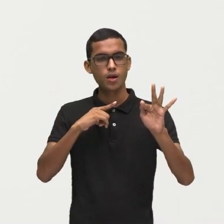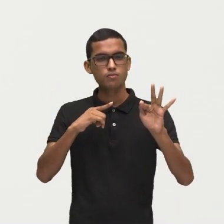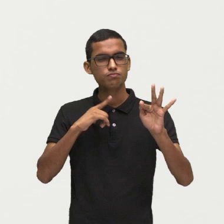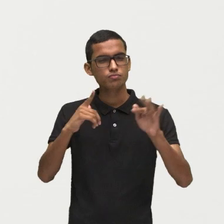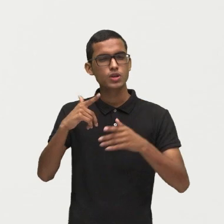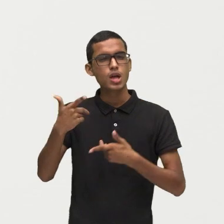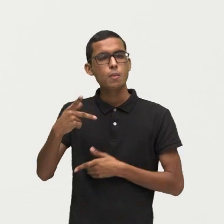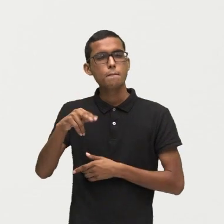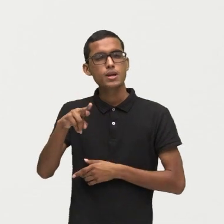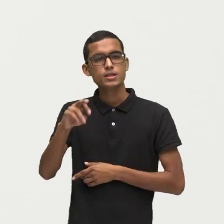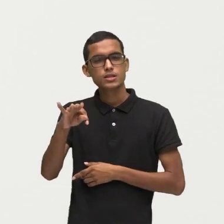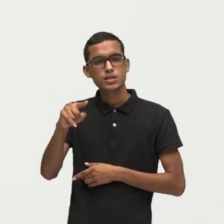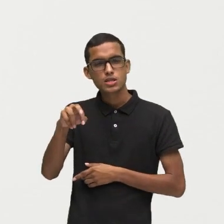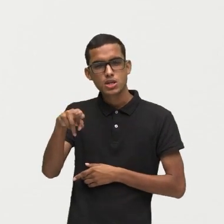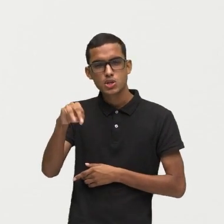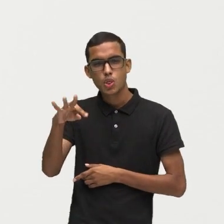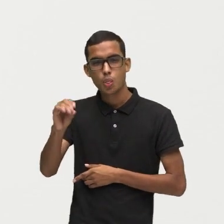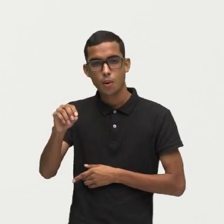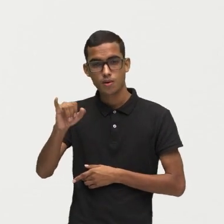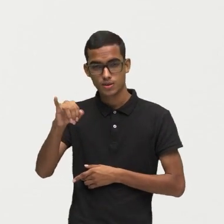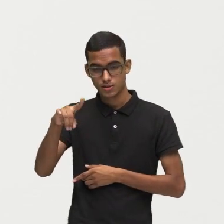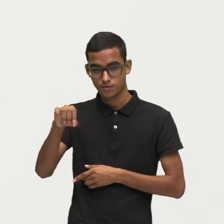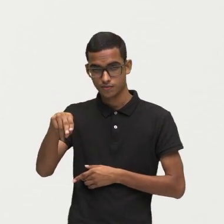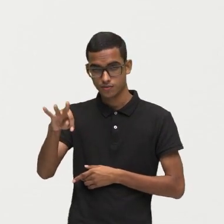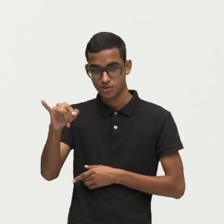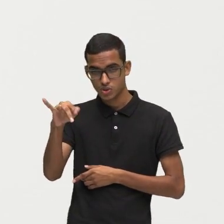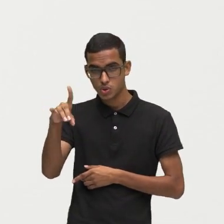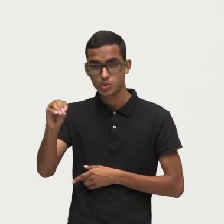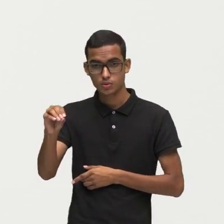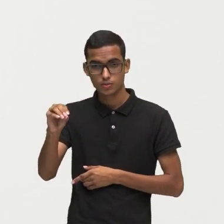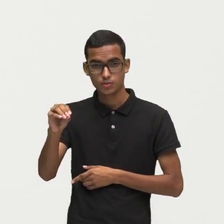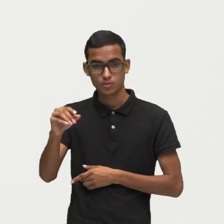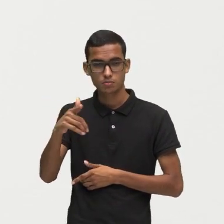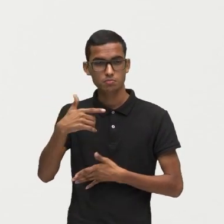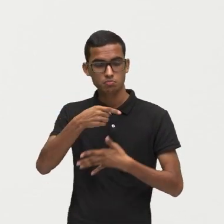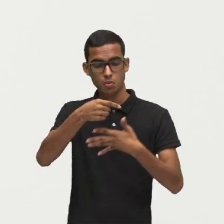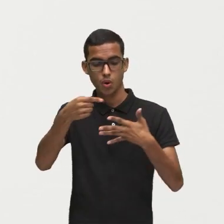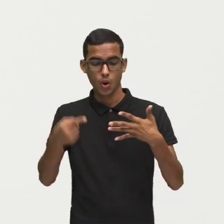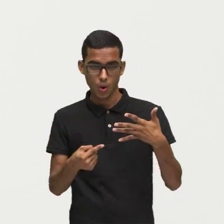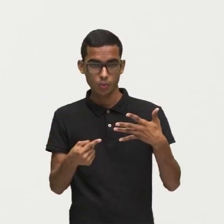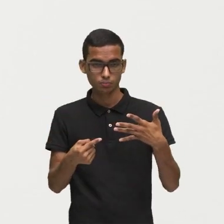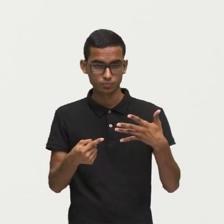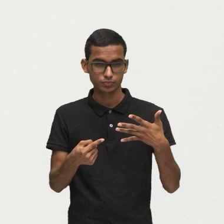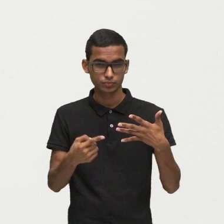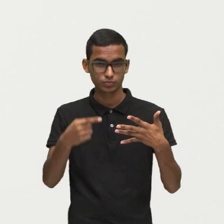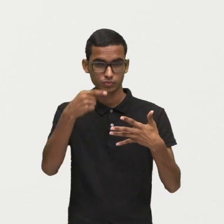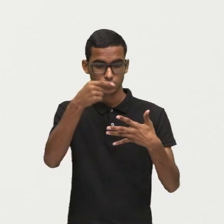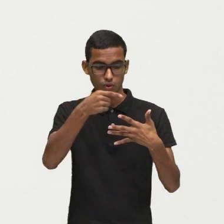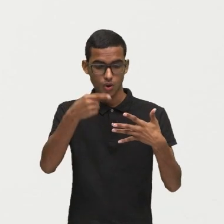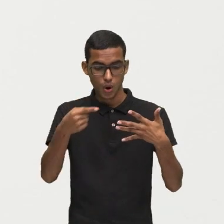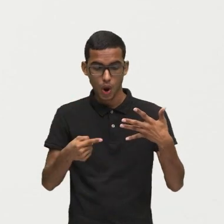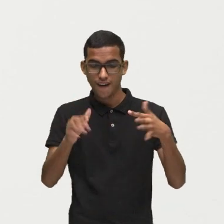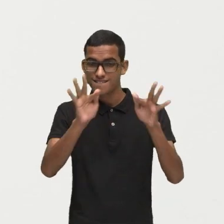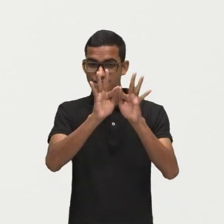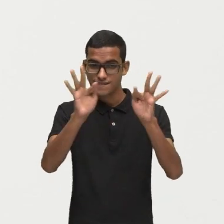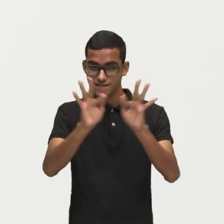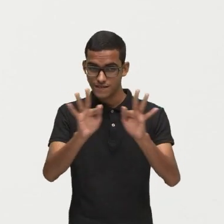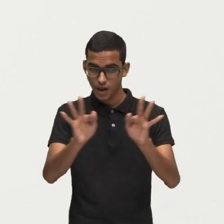em pretérito indefinido. Apunta-la. Então, eu estou falando aqui, ó, que uma das frases abaixo, então só tem